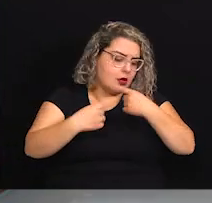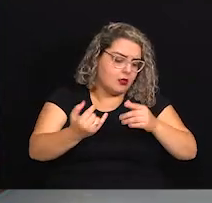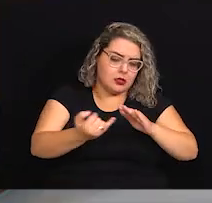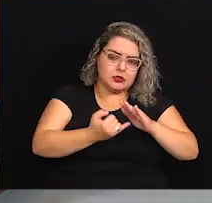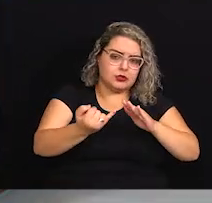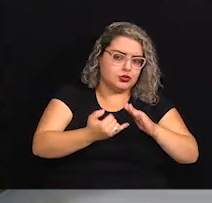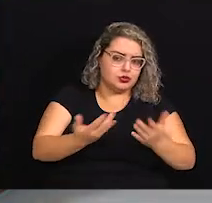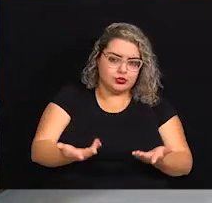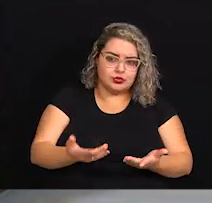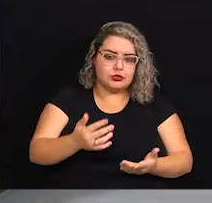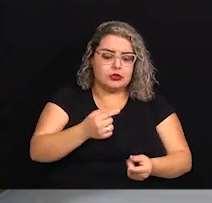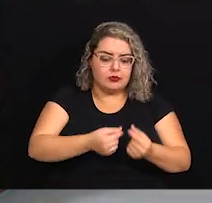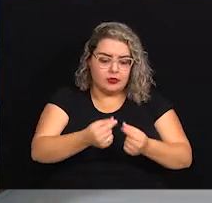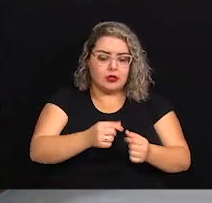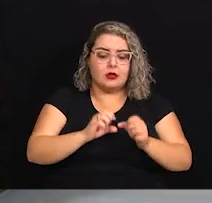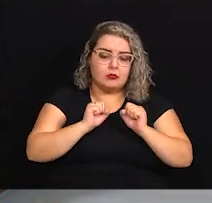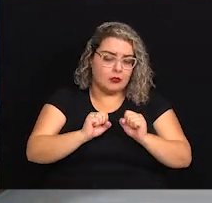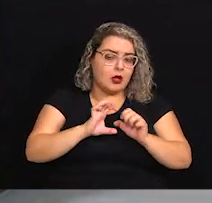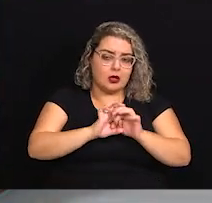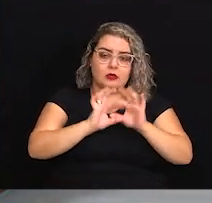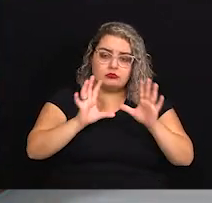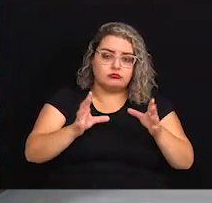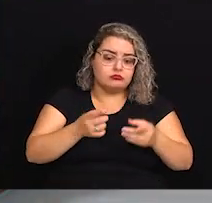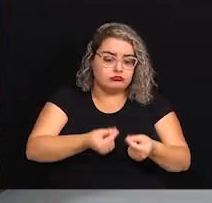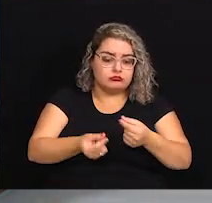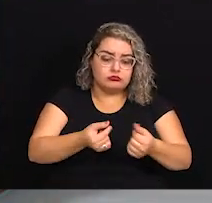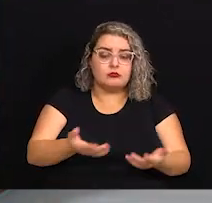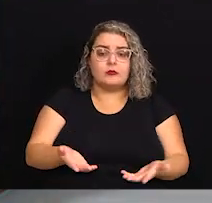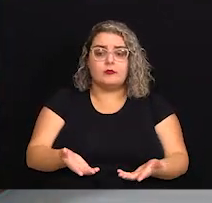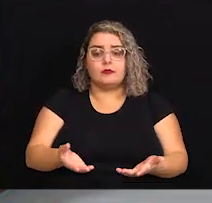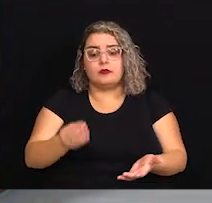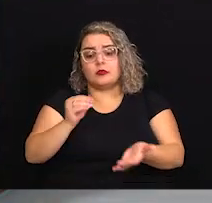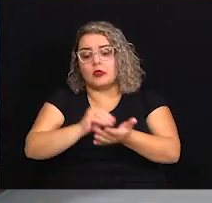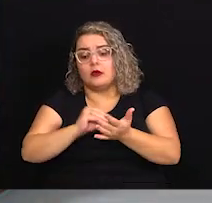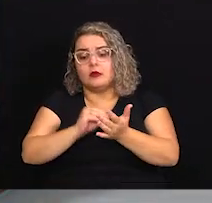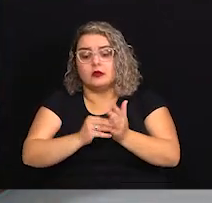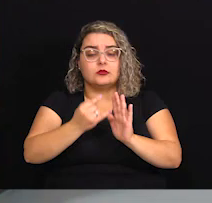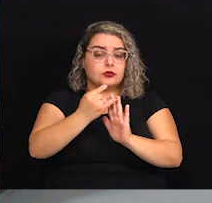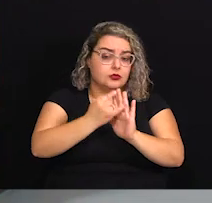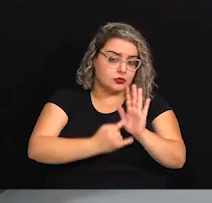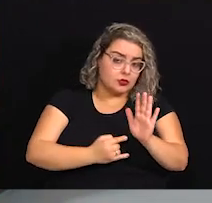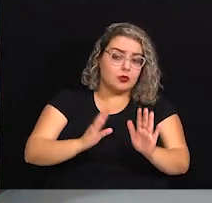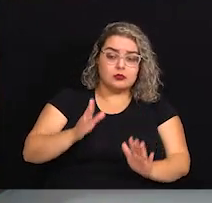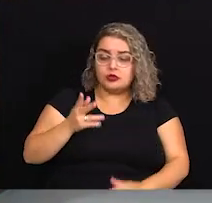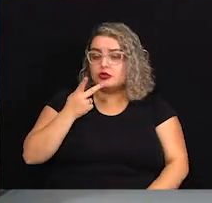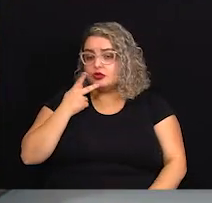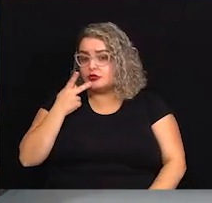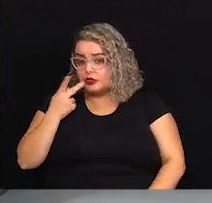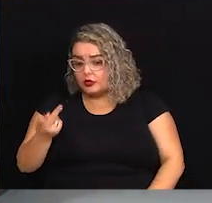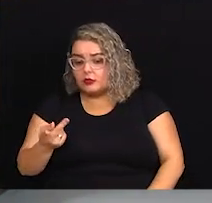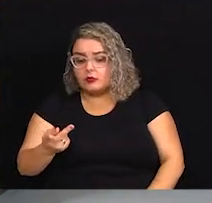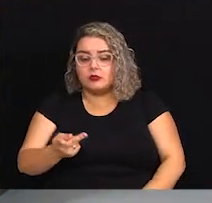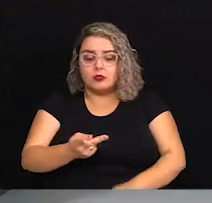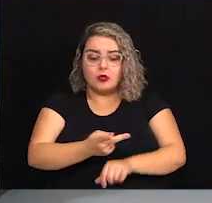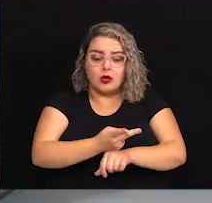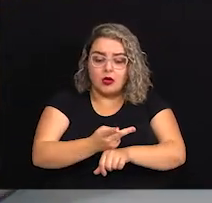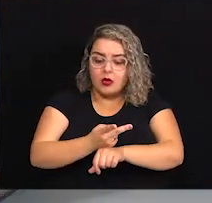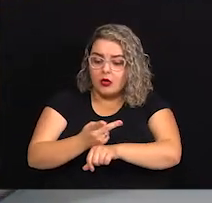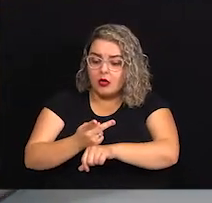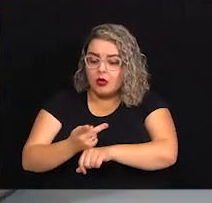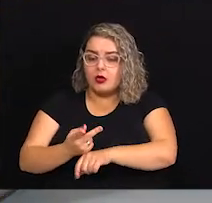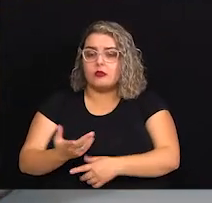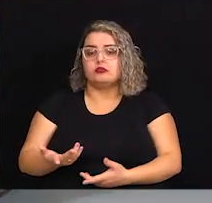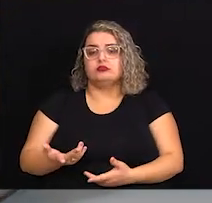instituição financeira que possa dar o crédito para ela. Se for por falta de documentação, como a gente comentou, procurar,